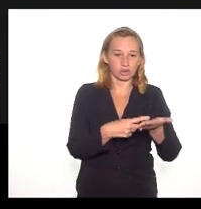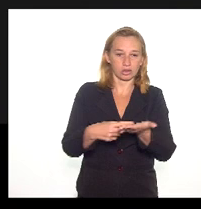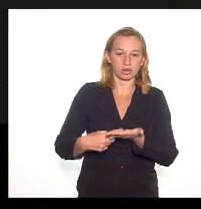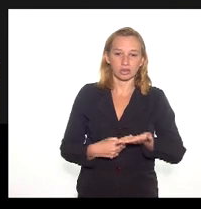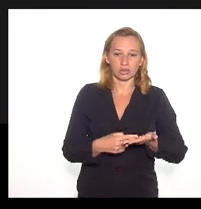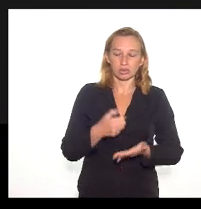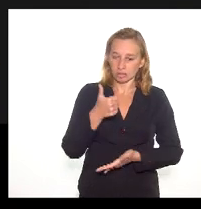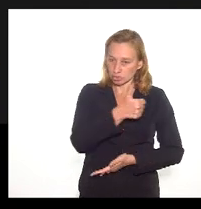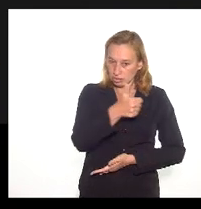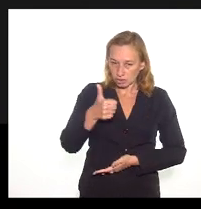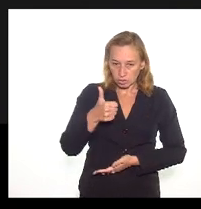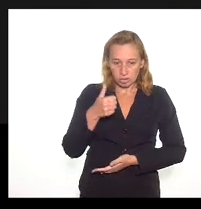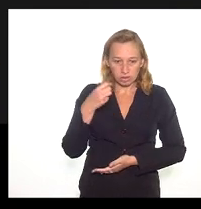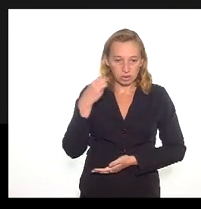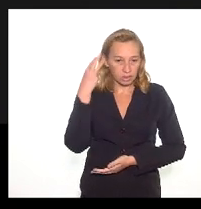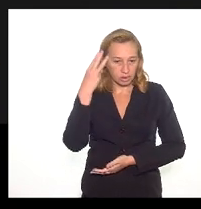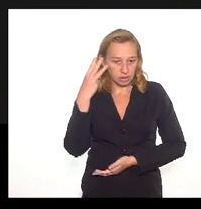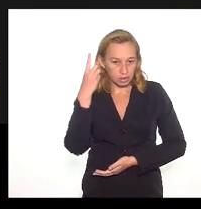O deputado Valdec está